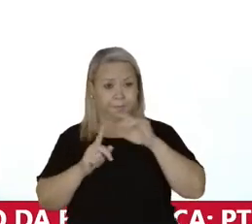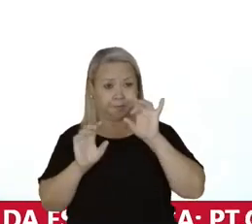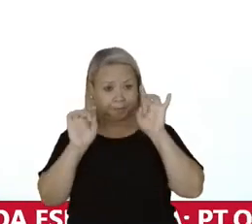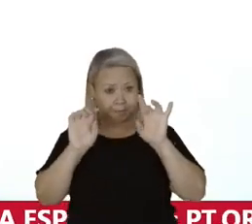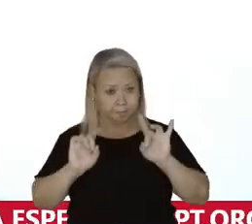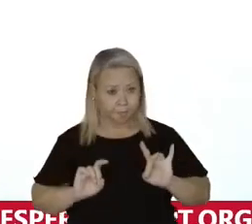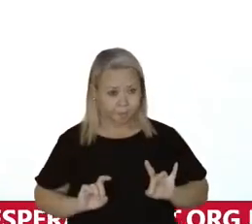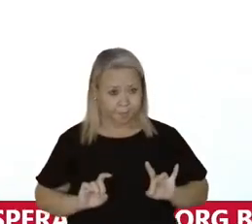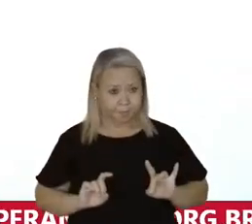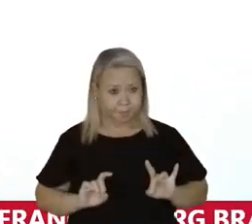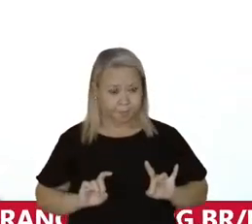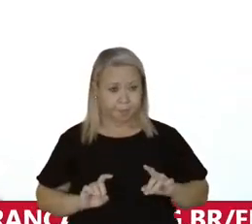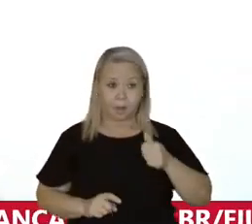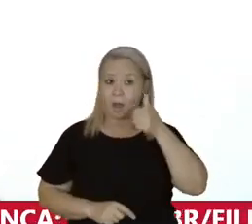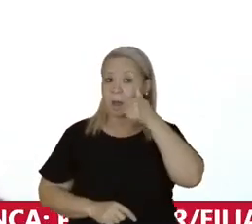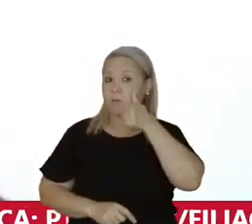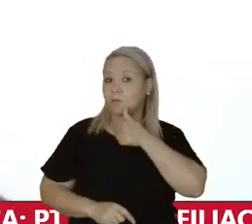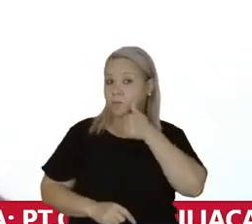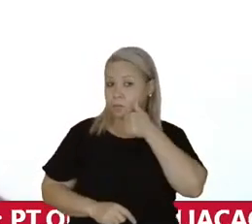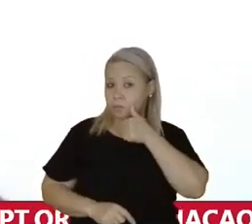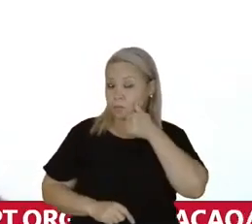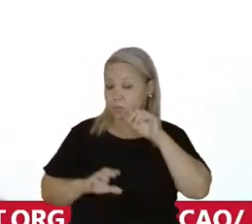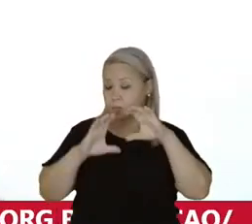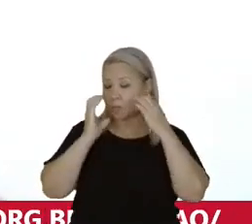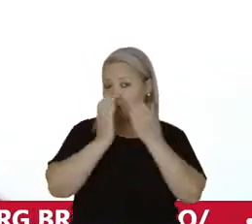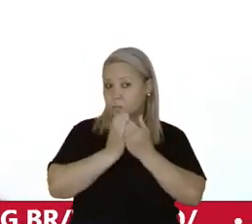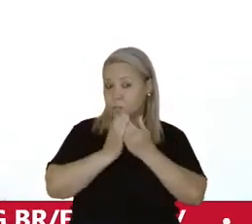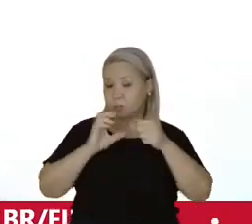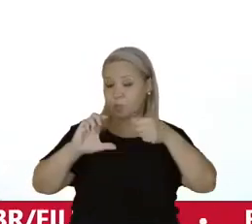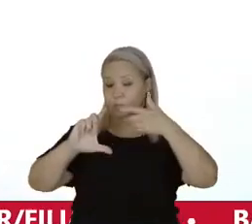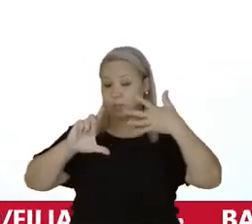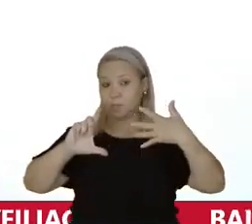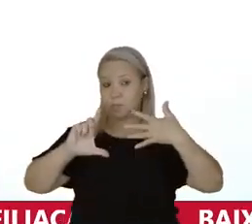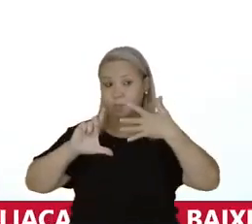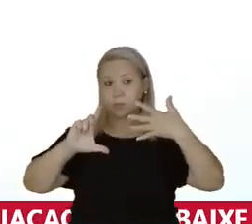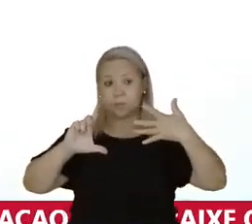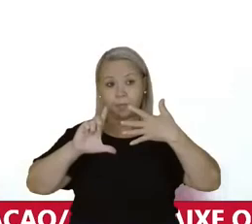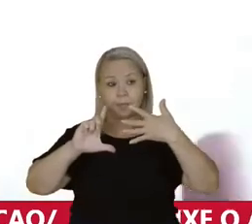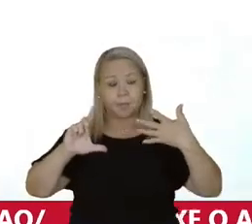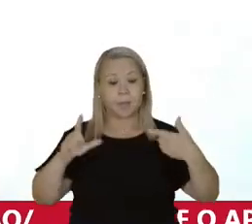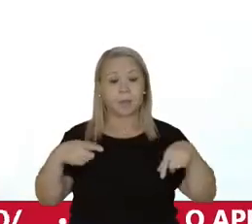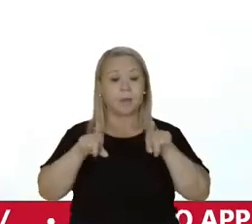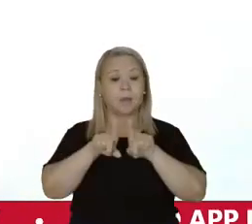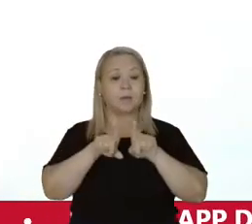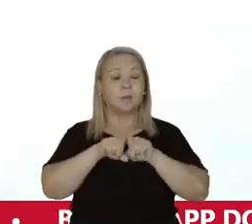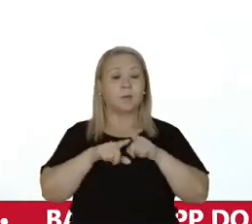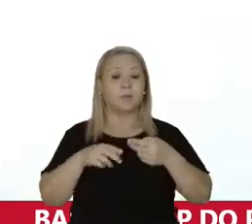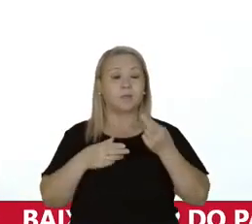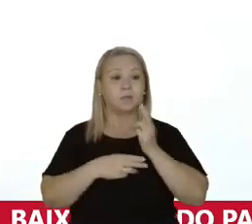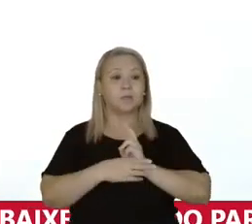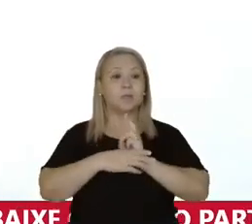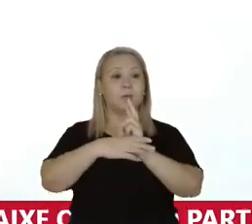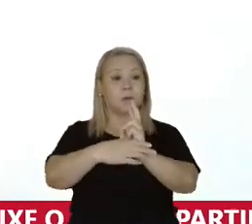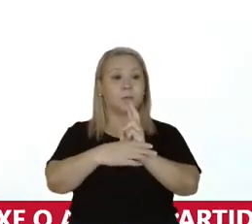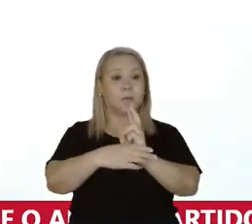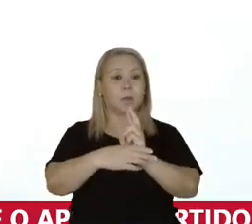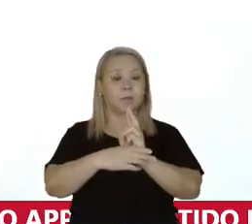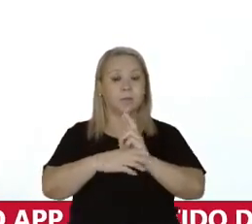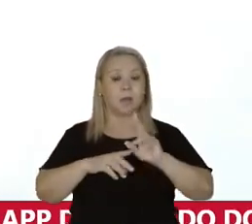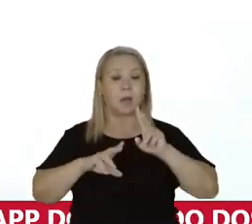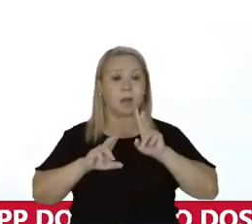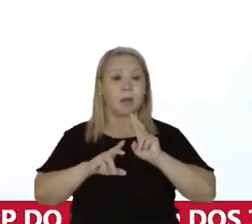específico são mulheres, é a comunidade LGBT, né? É exatamente quem representa a